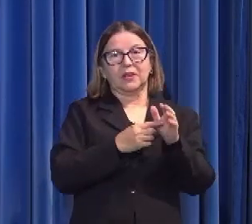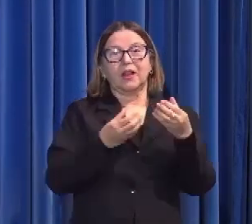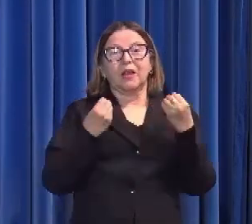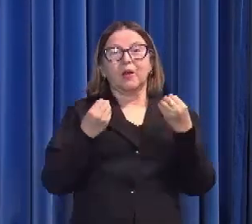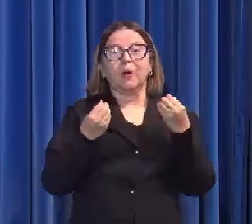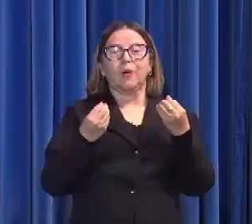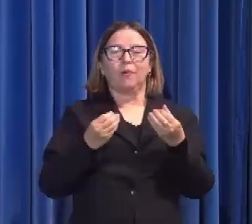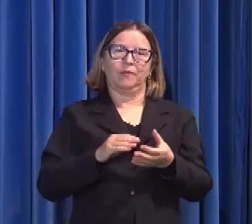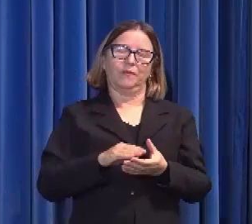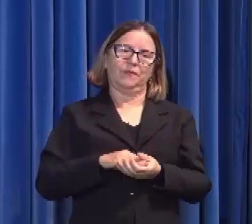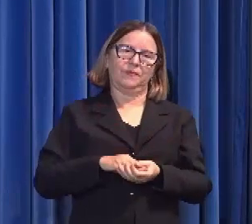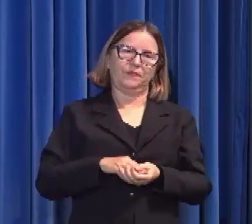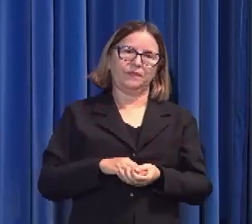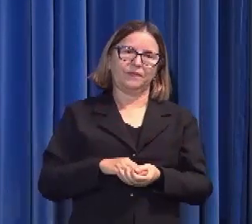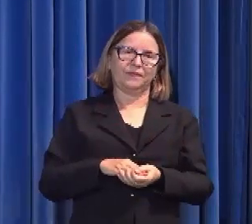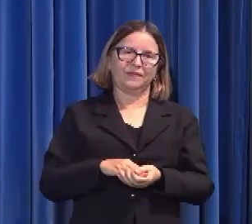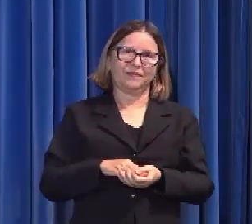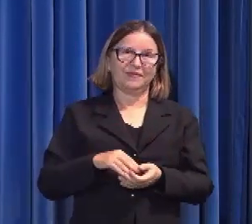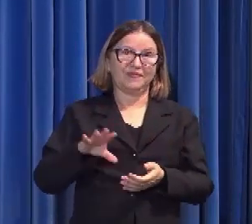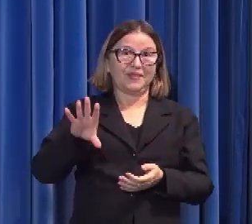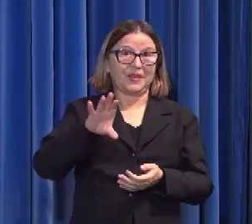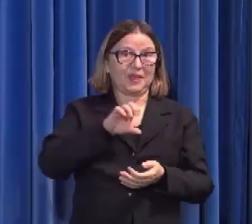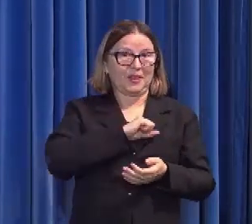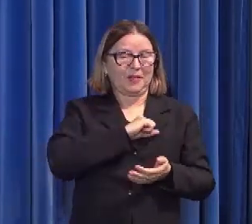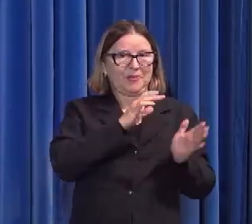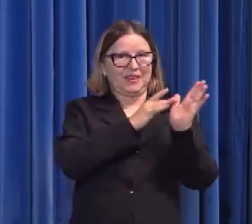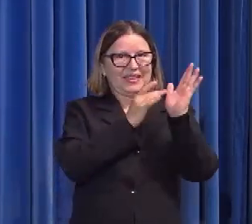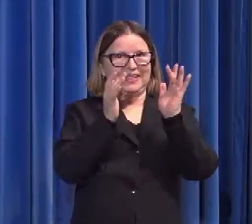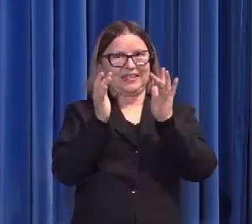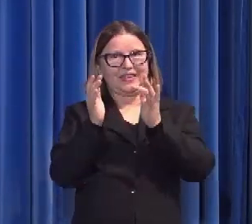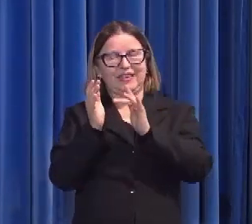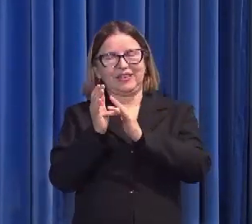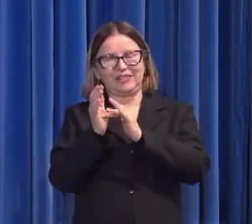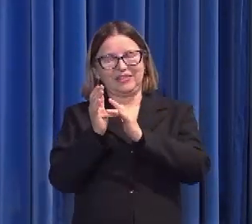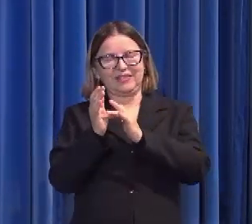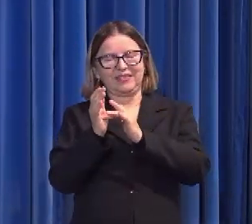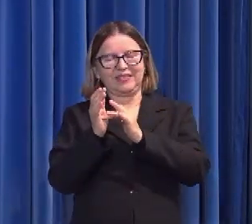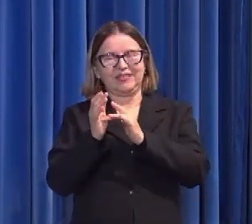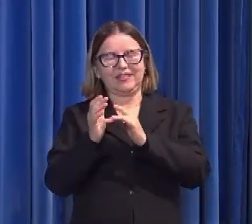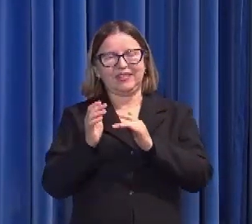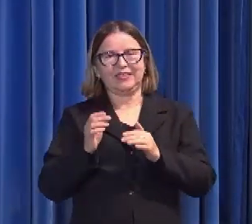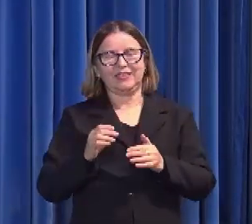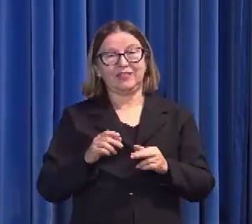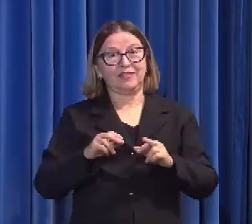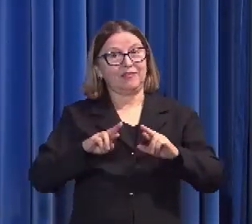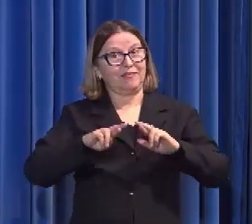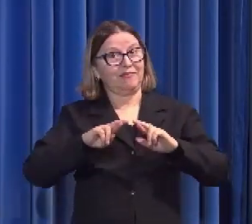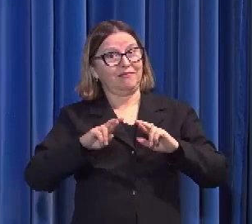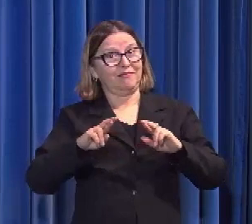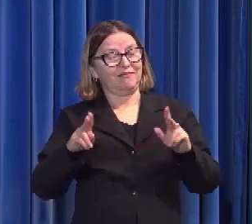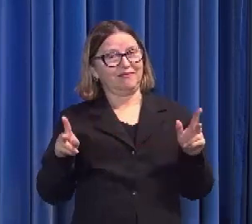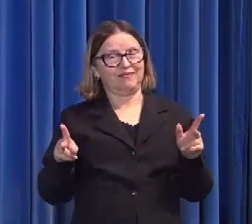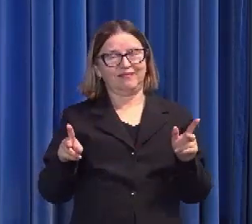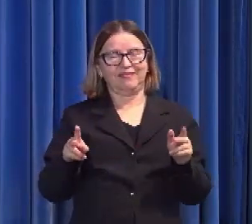o o o amor deles deve ser diferente